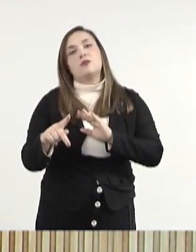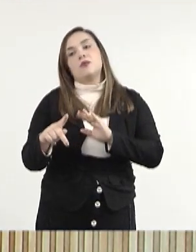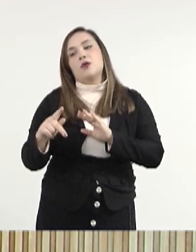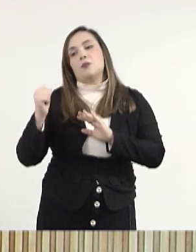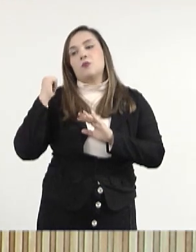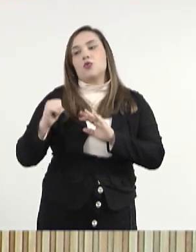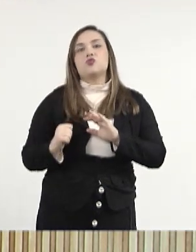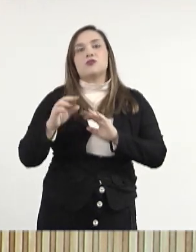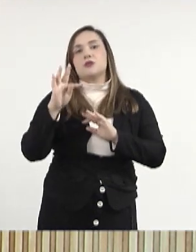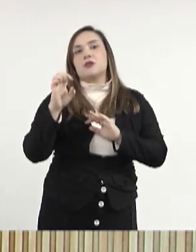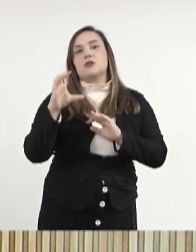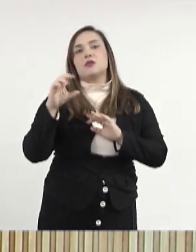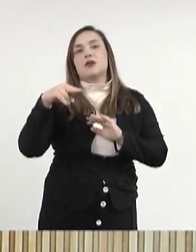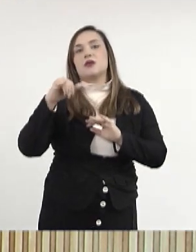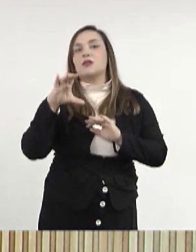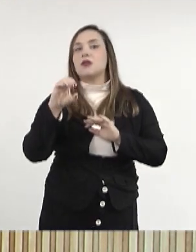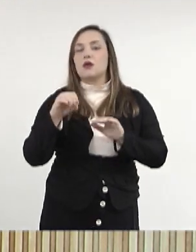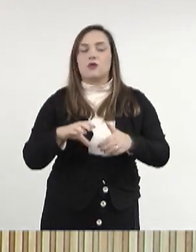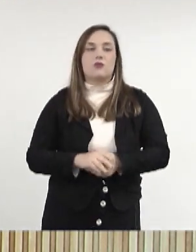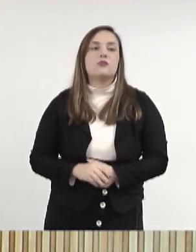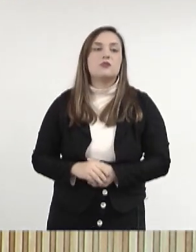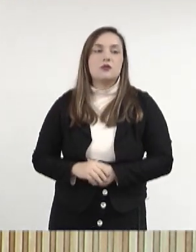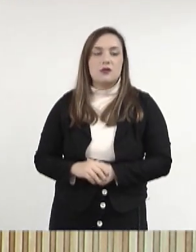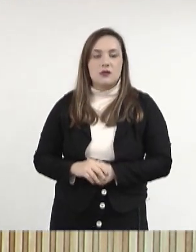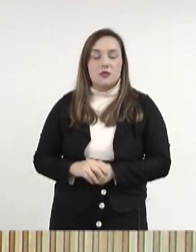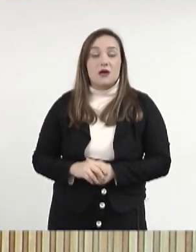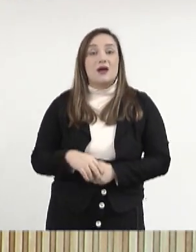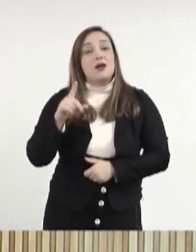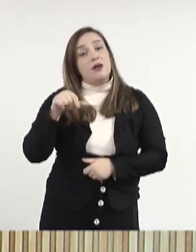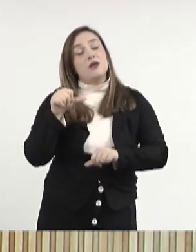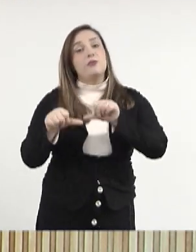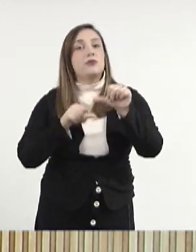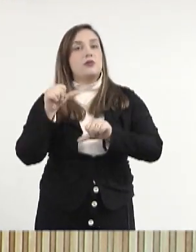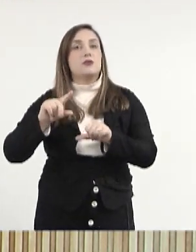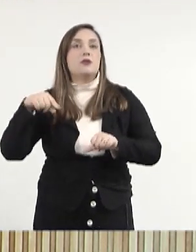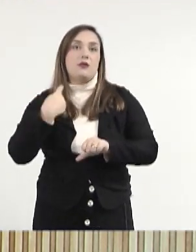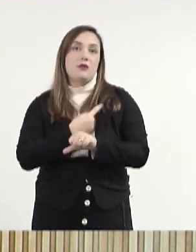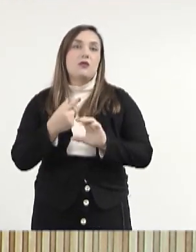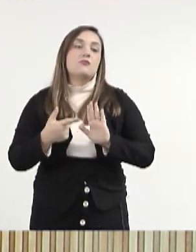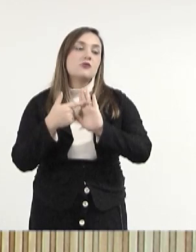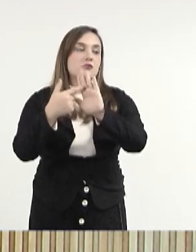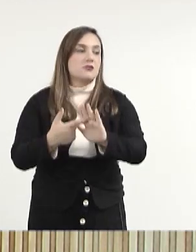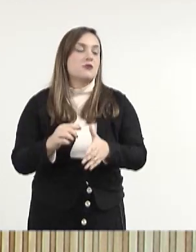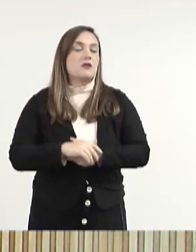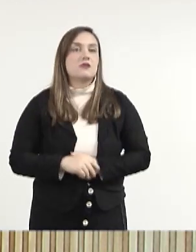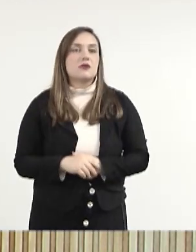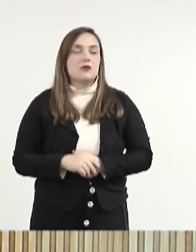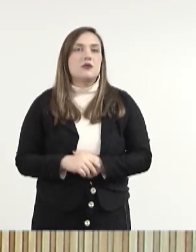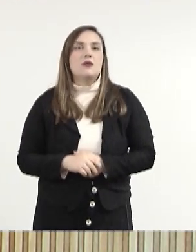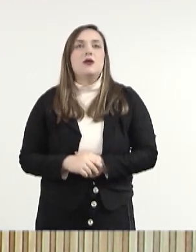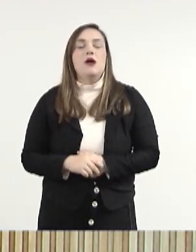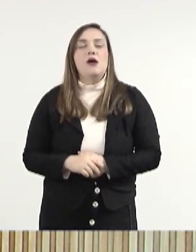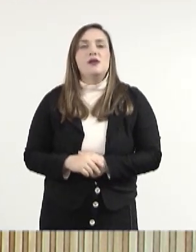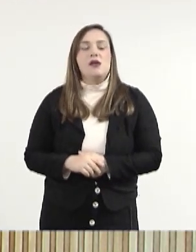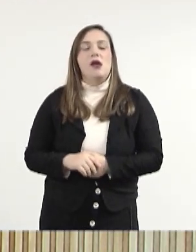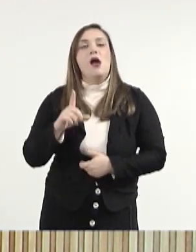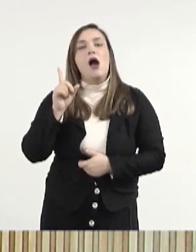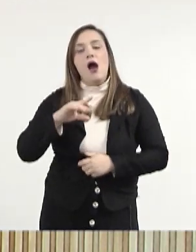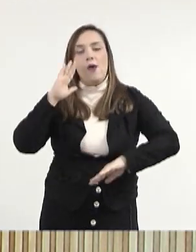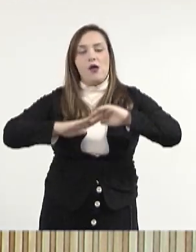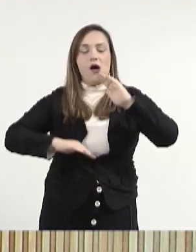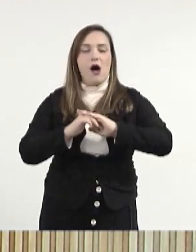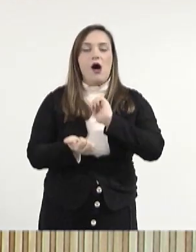né? Essas mudanças, aliás, a gente destacamos aqui também, permitir que os atletas de modalidades